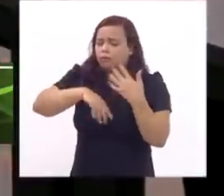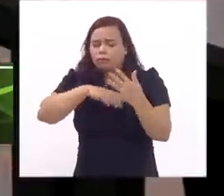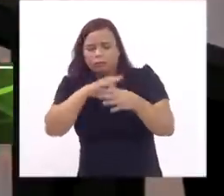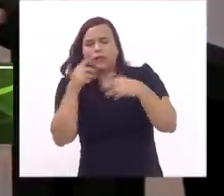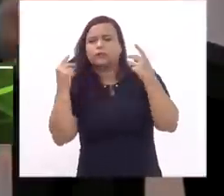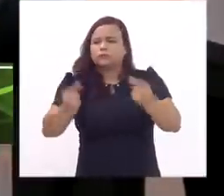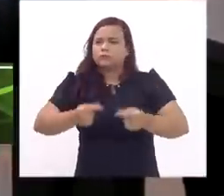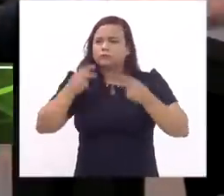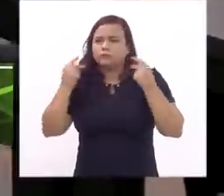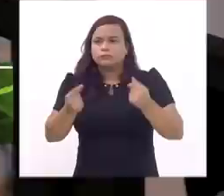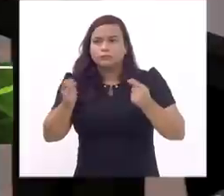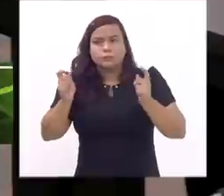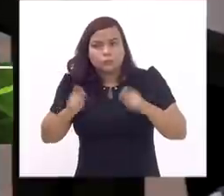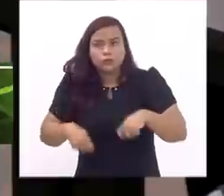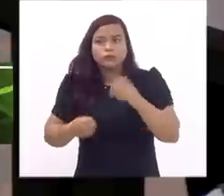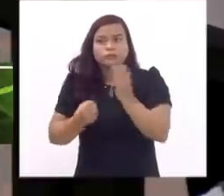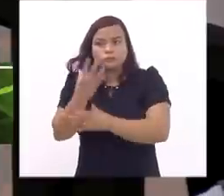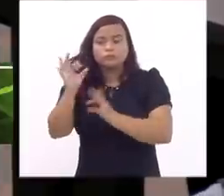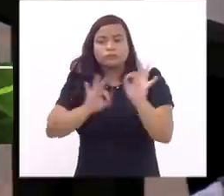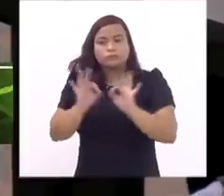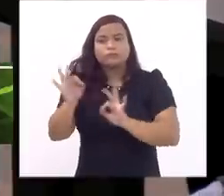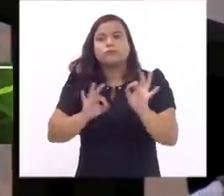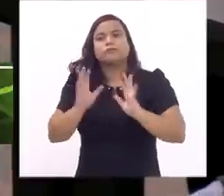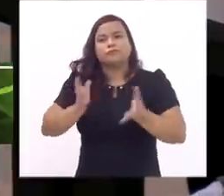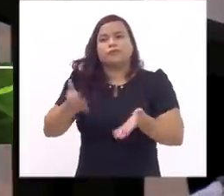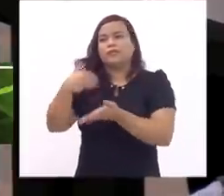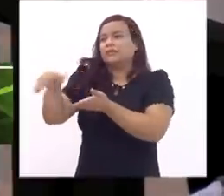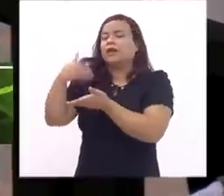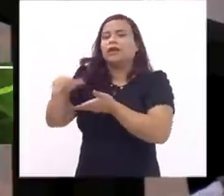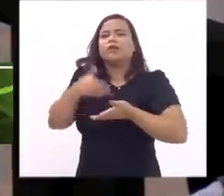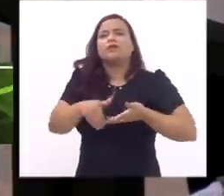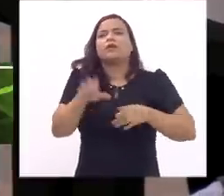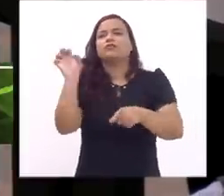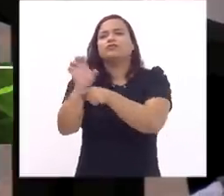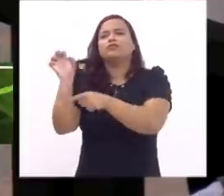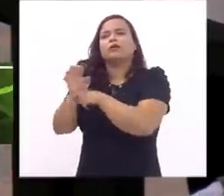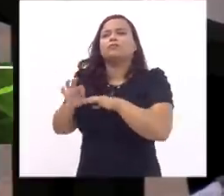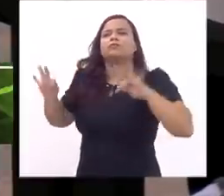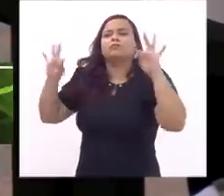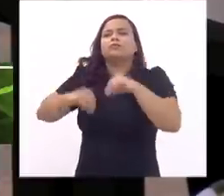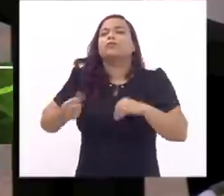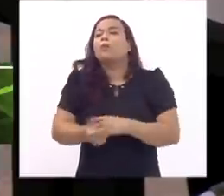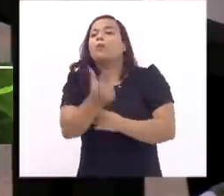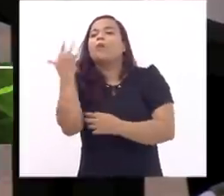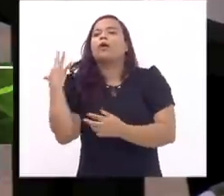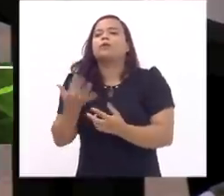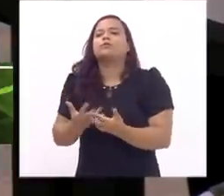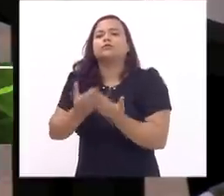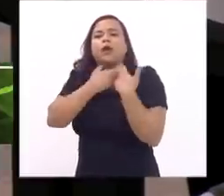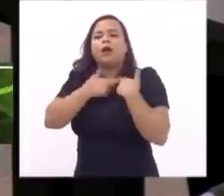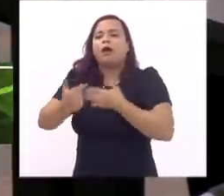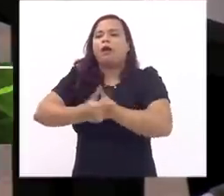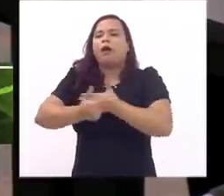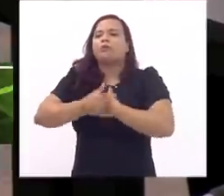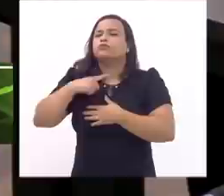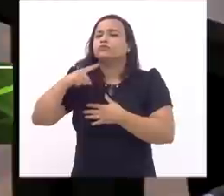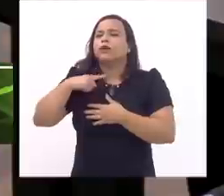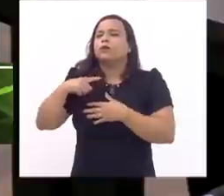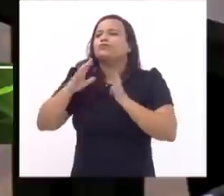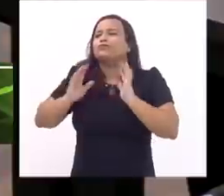que você já não podia ter preparado todas as secretarias do Estado exatamente quantos cargos têm defasados numa